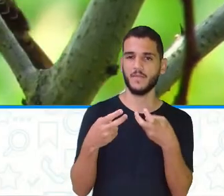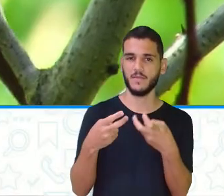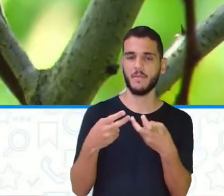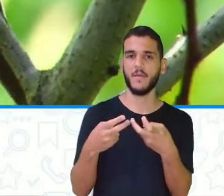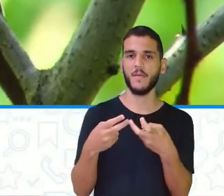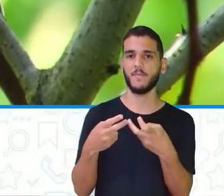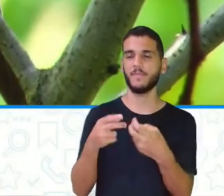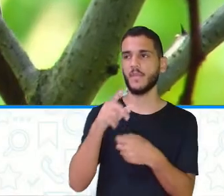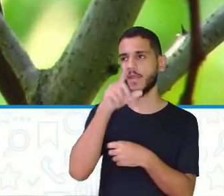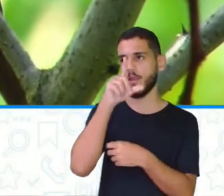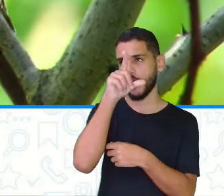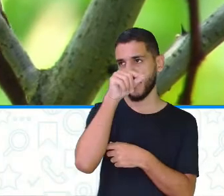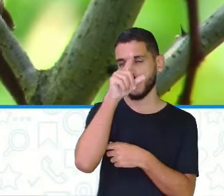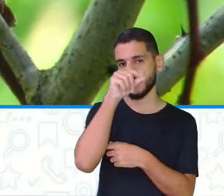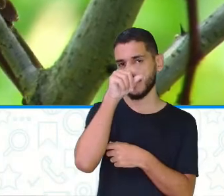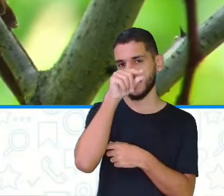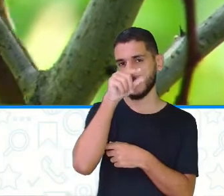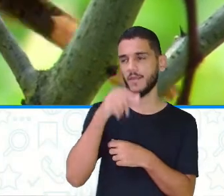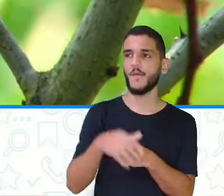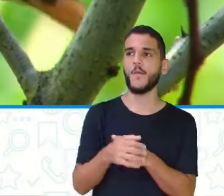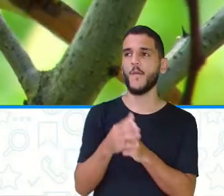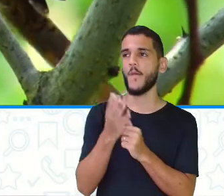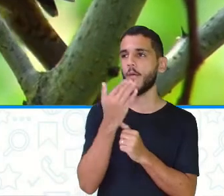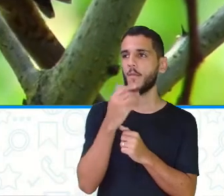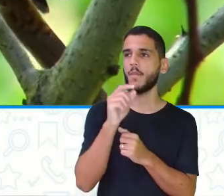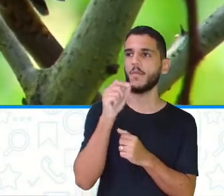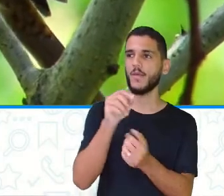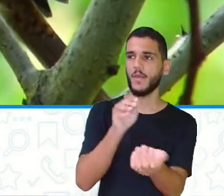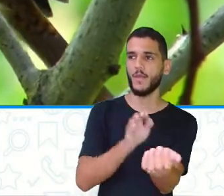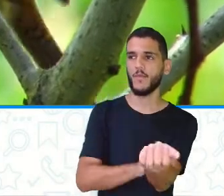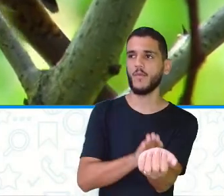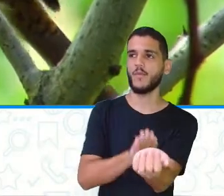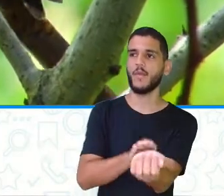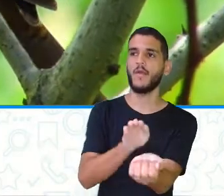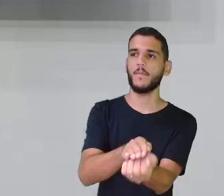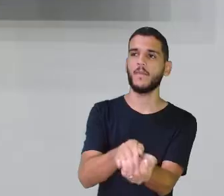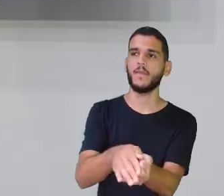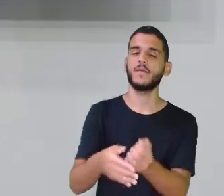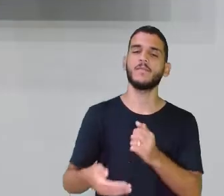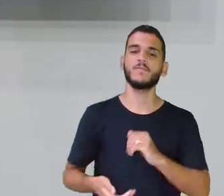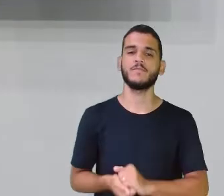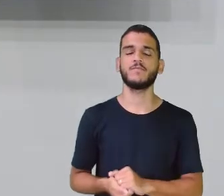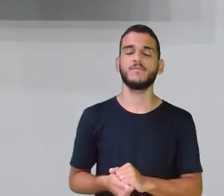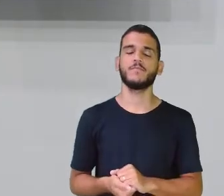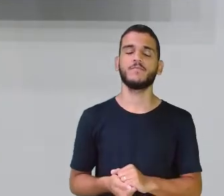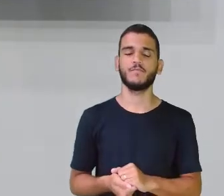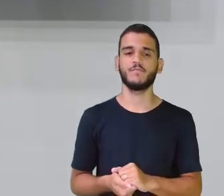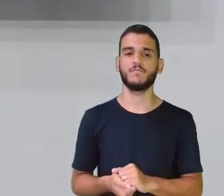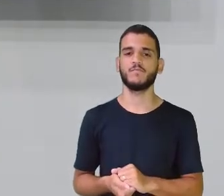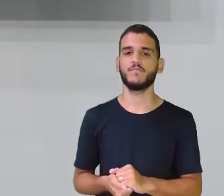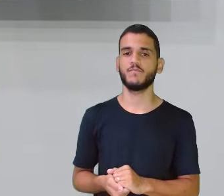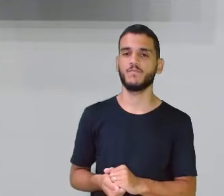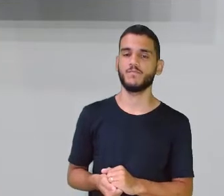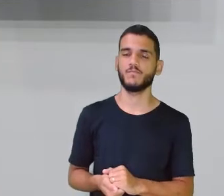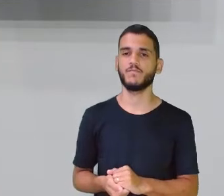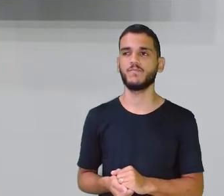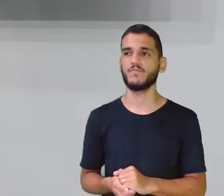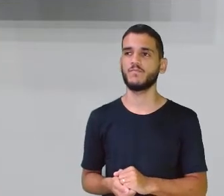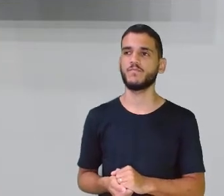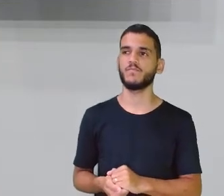se alimentando do que parece ser um sapinho. Eu não consegui identificar direito qual era o alimento dele. Por